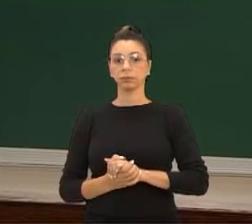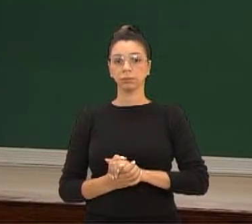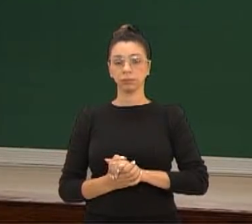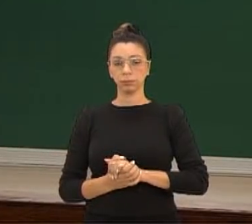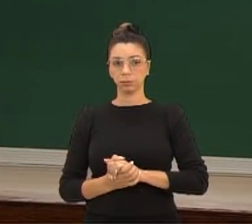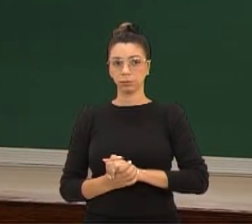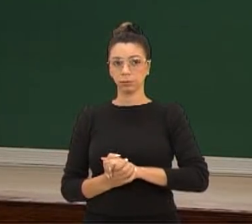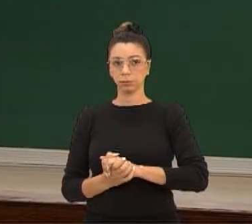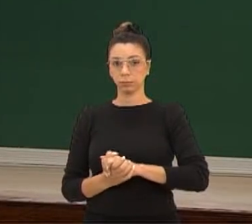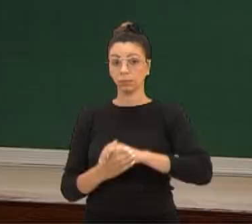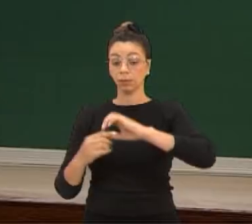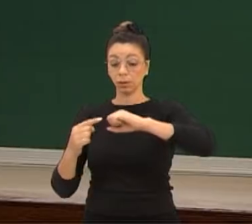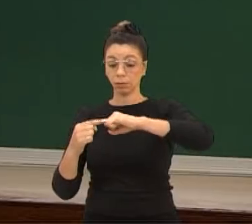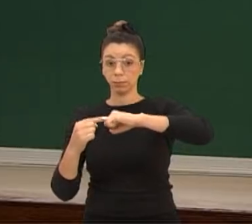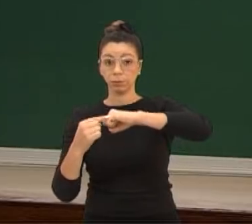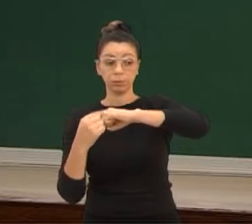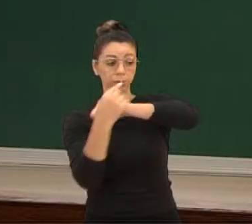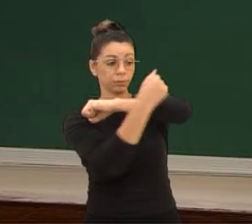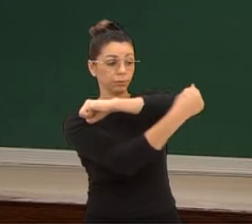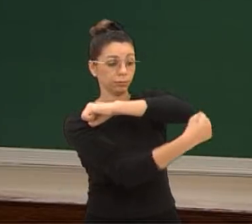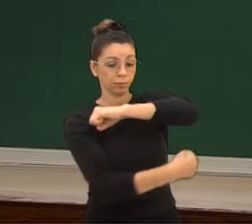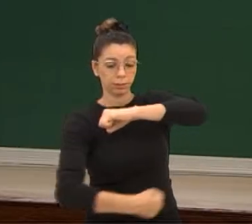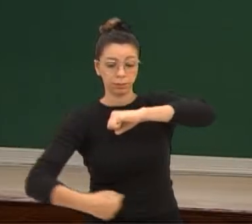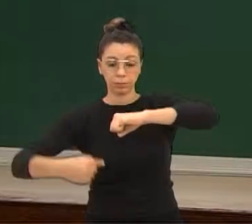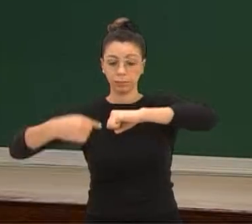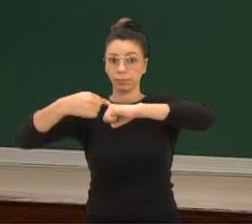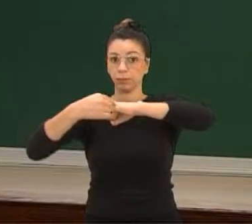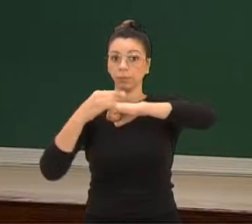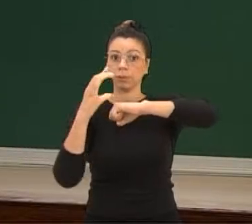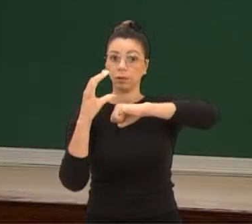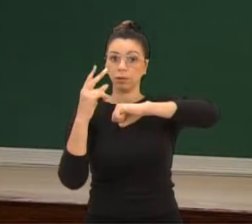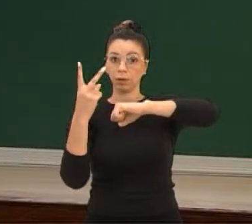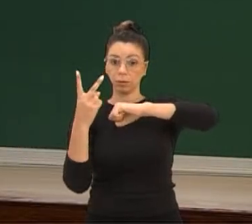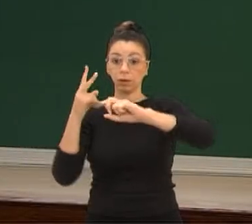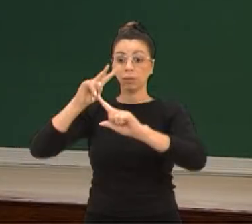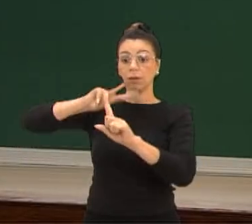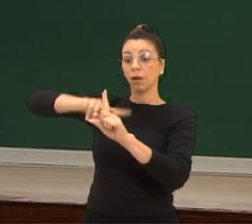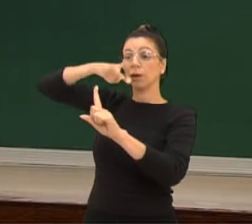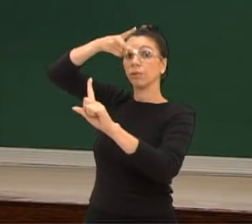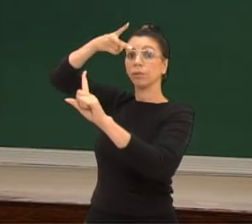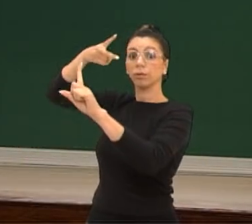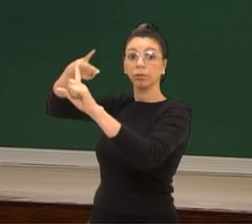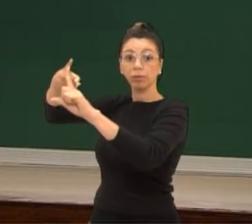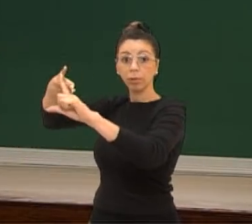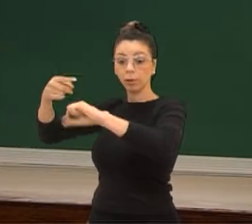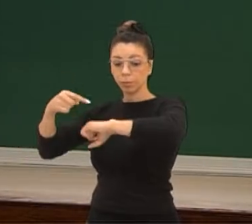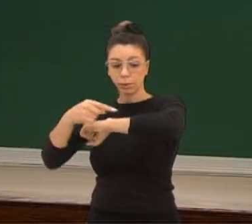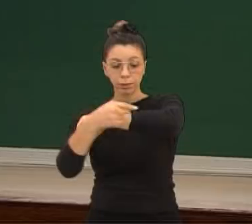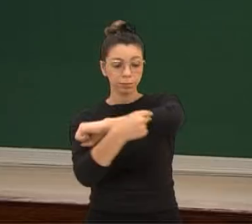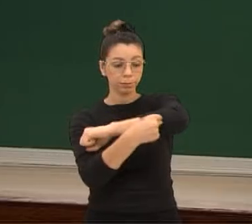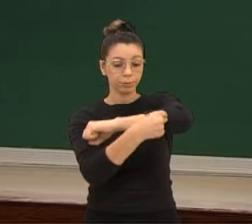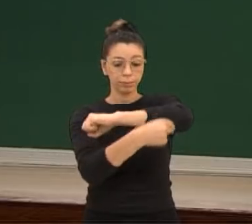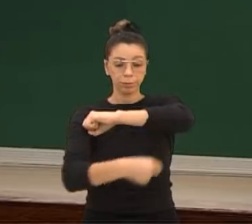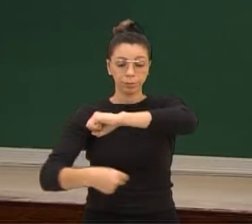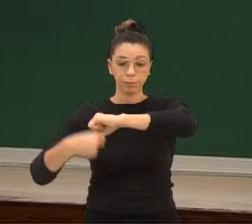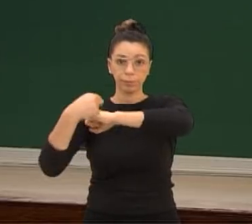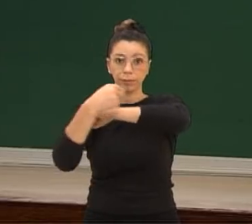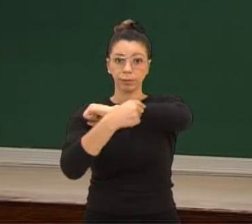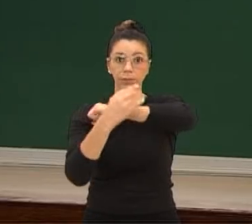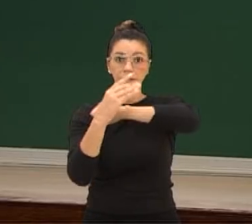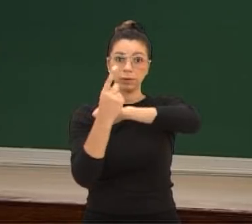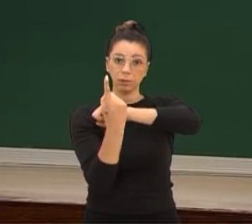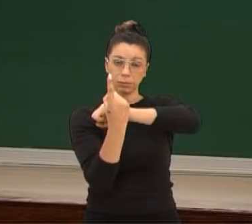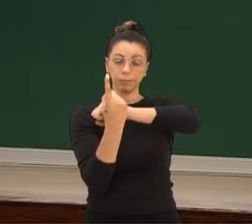da circunferência C2 é o dobro, tá, da medida do diâmetro da circunferência